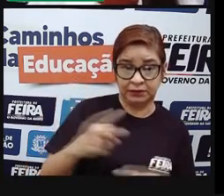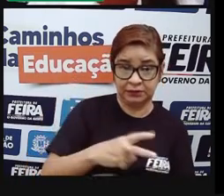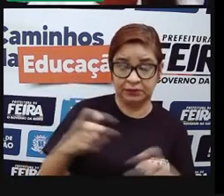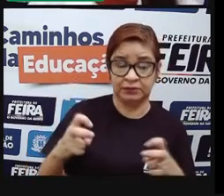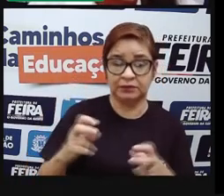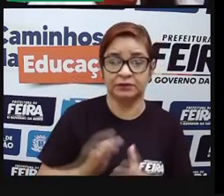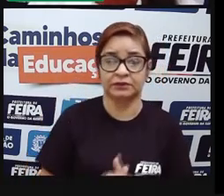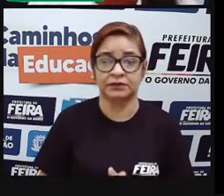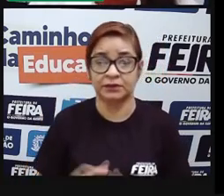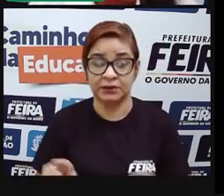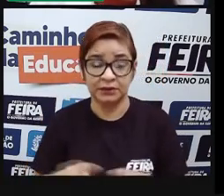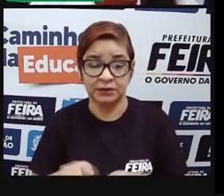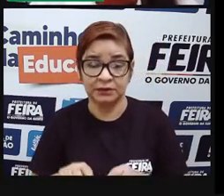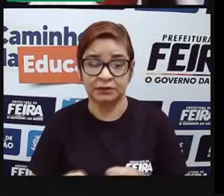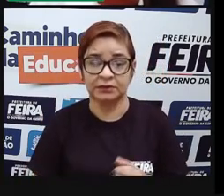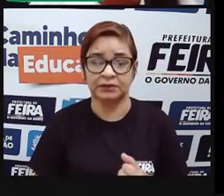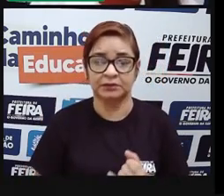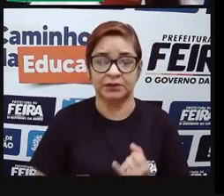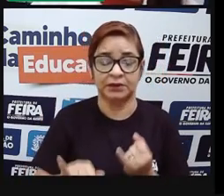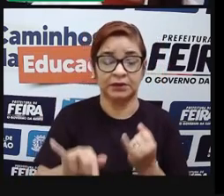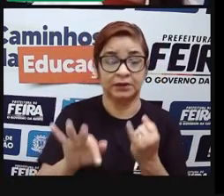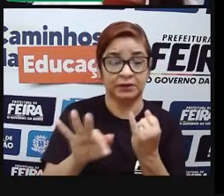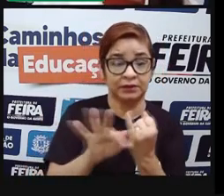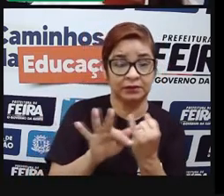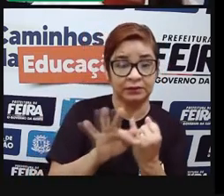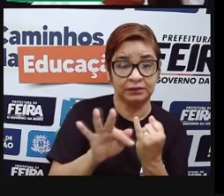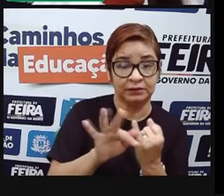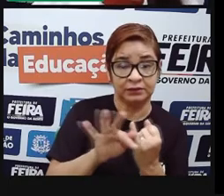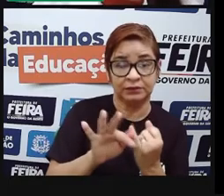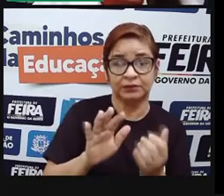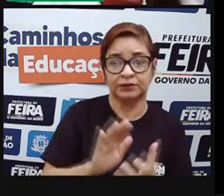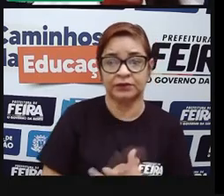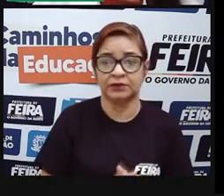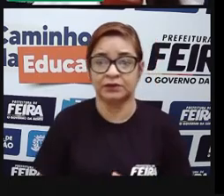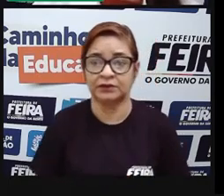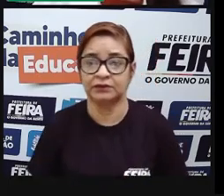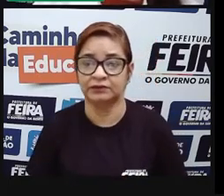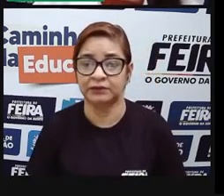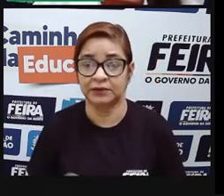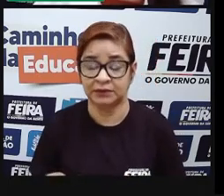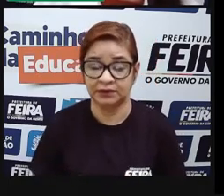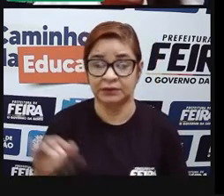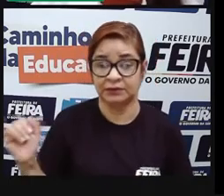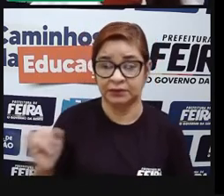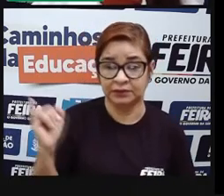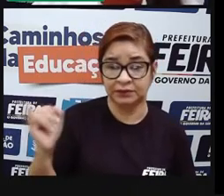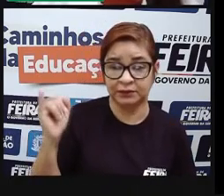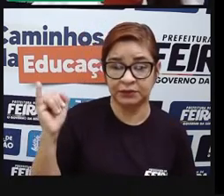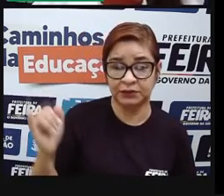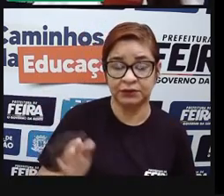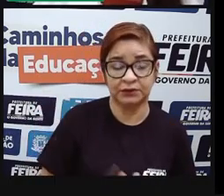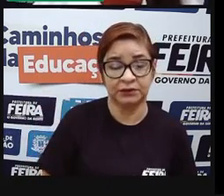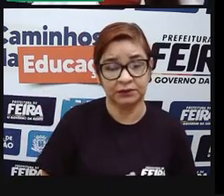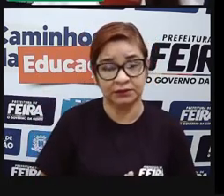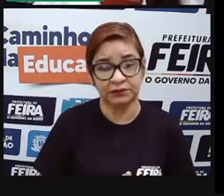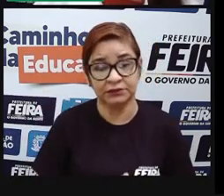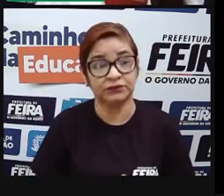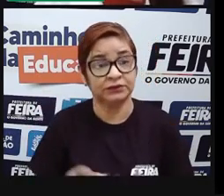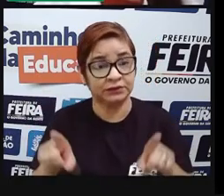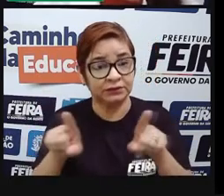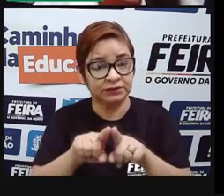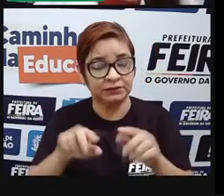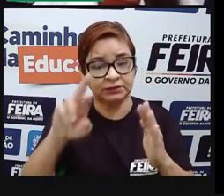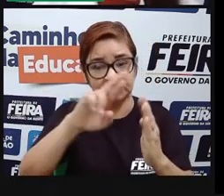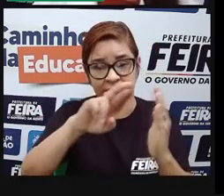UEFS ah e também nós temos um Instituto Federal de Educação Ciência e Tecnologia da Bahia que é o IFBA um polo